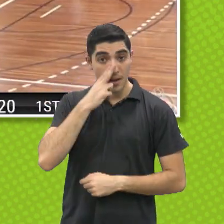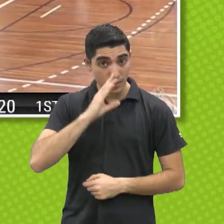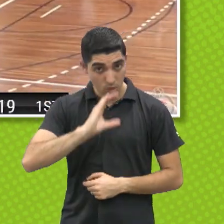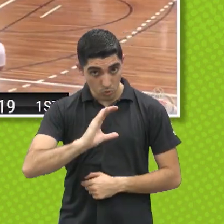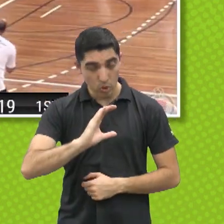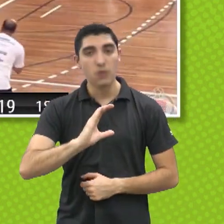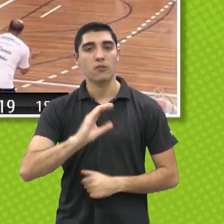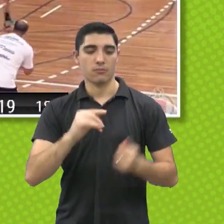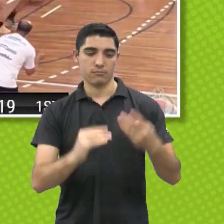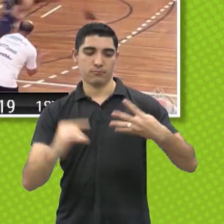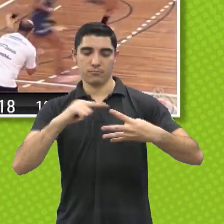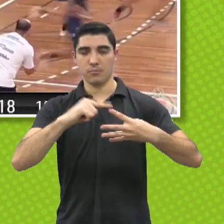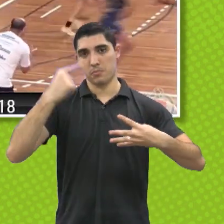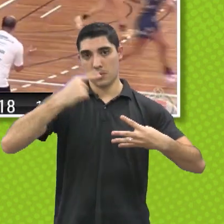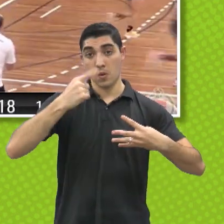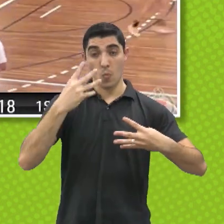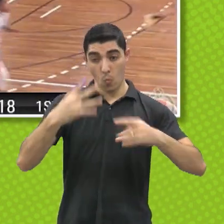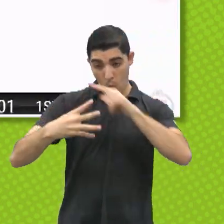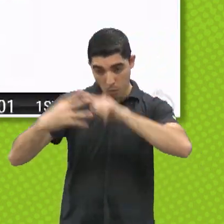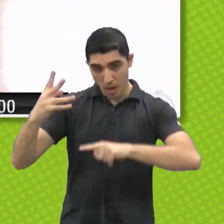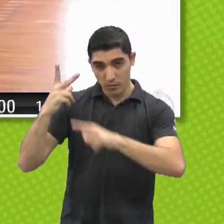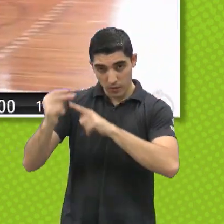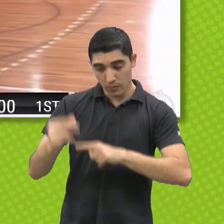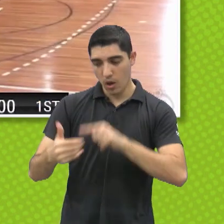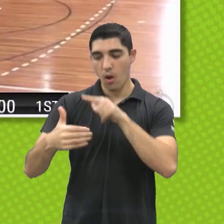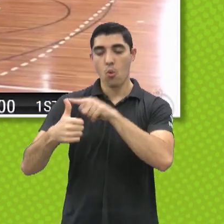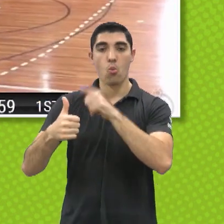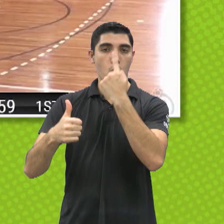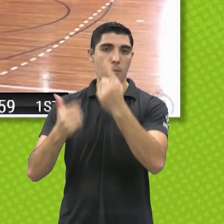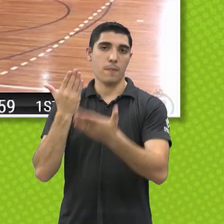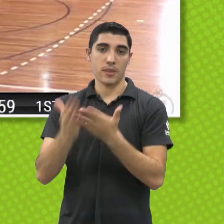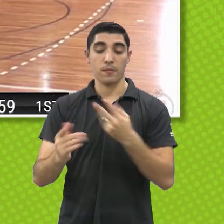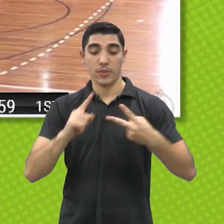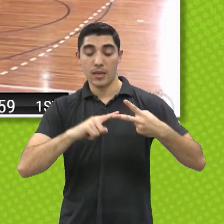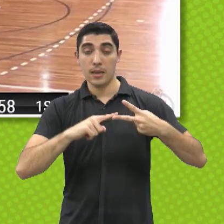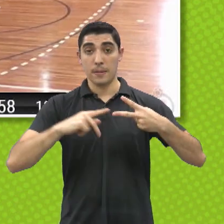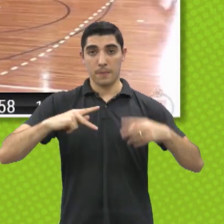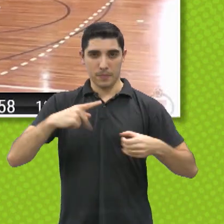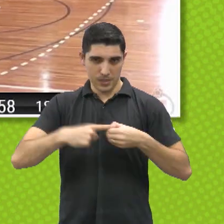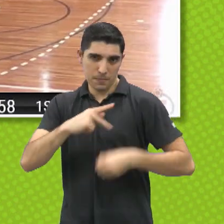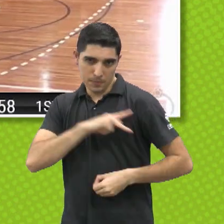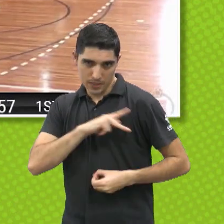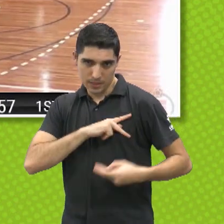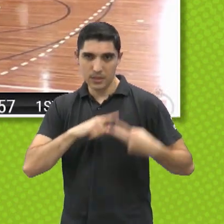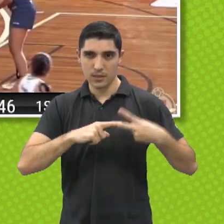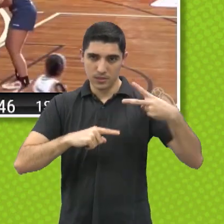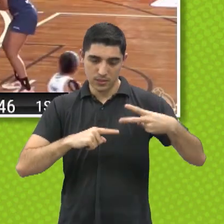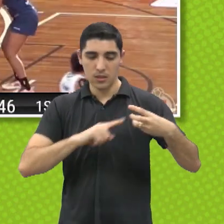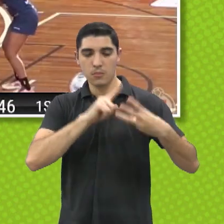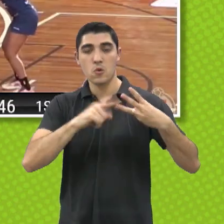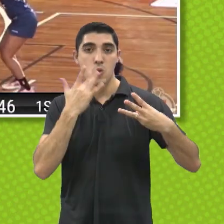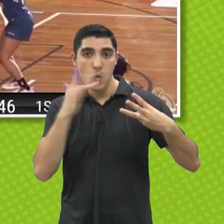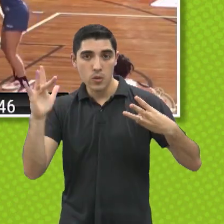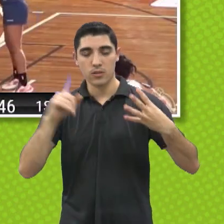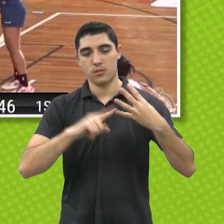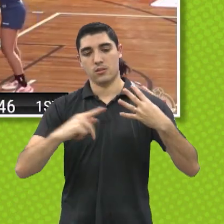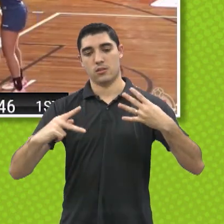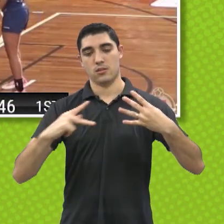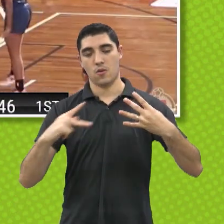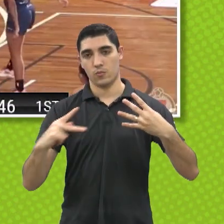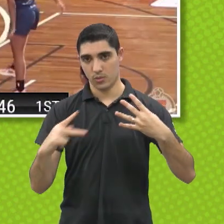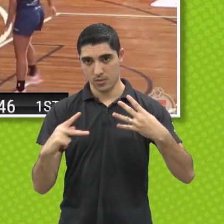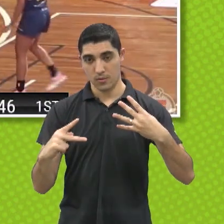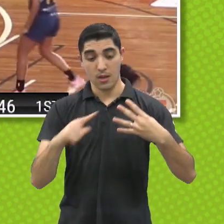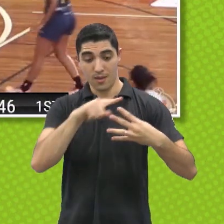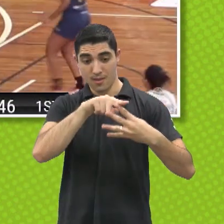4 vitórias e apenas uma derrota na competição. Pinda ficou em segundo, seguido por Ourinhos e São José, todos esses